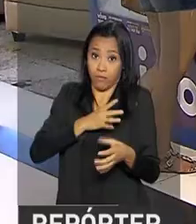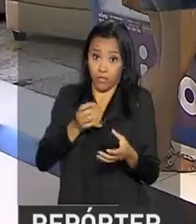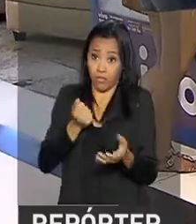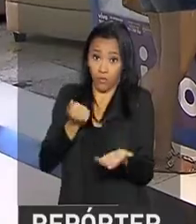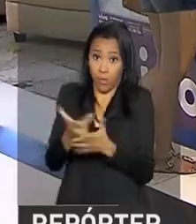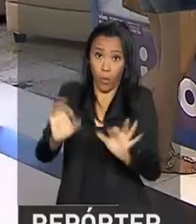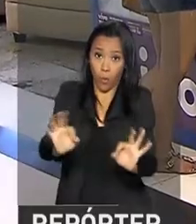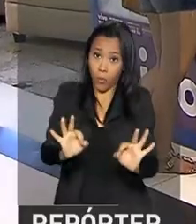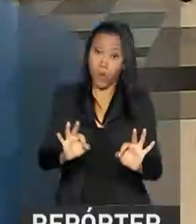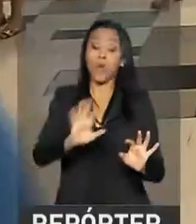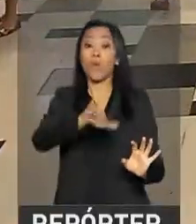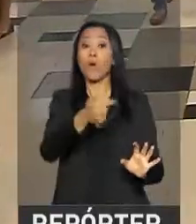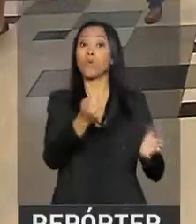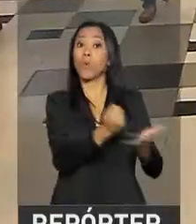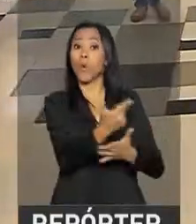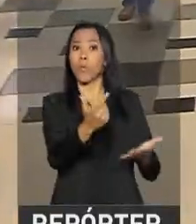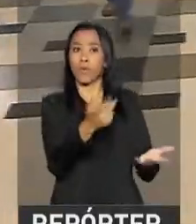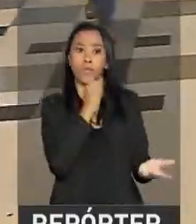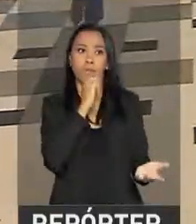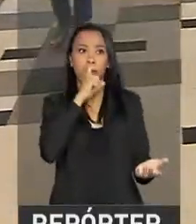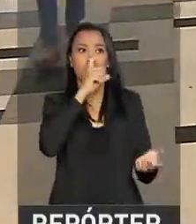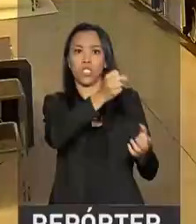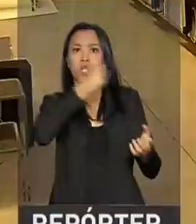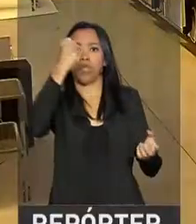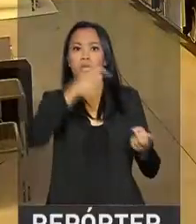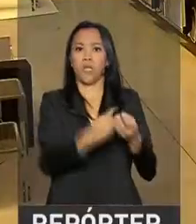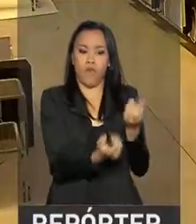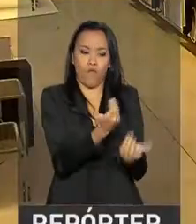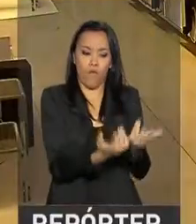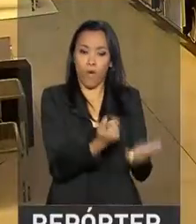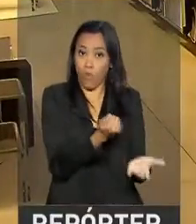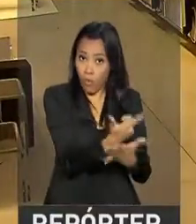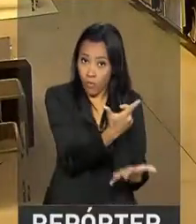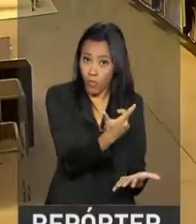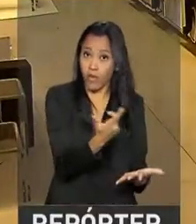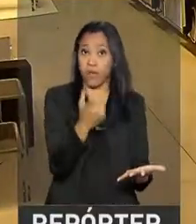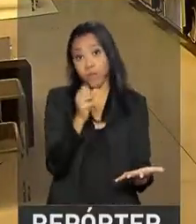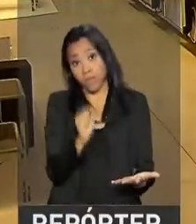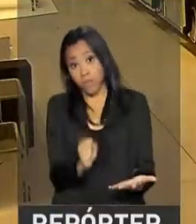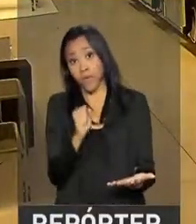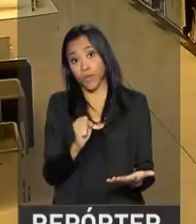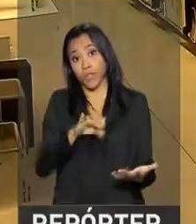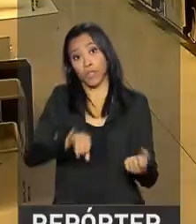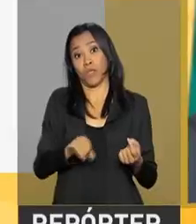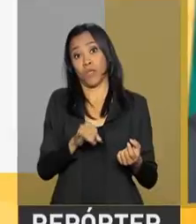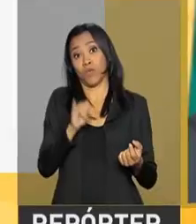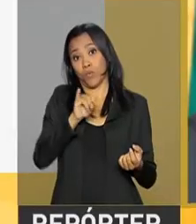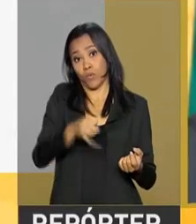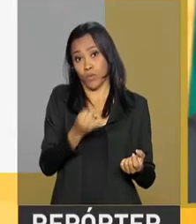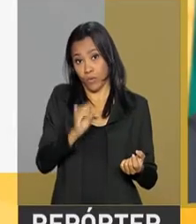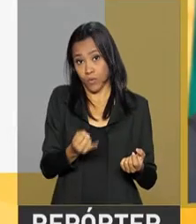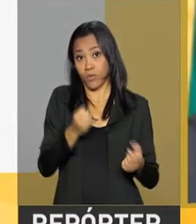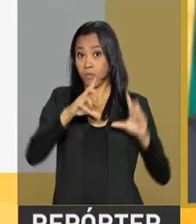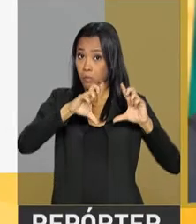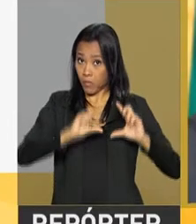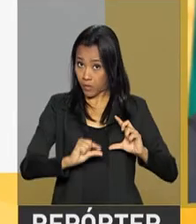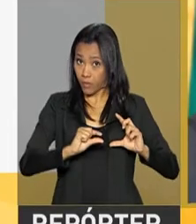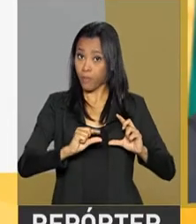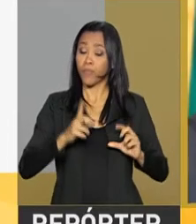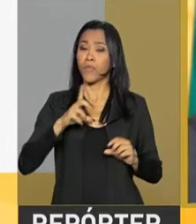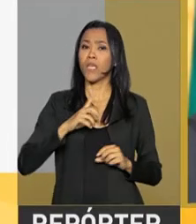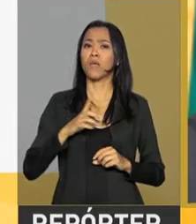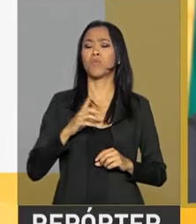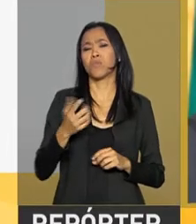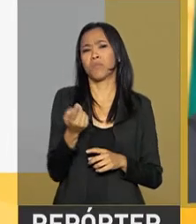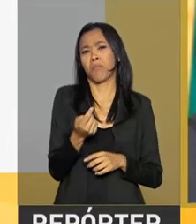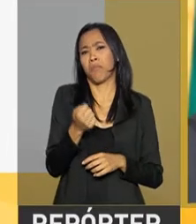um produto de valor mais alto maggi deixa o fogão pode fazer um pack com juros mais baixos nós temos pouco mais de um ano e